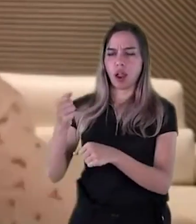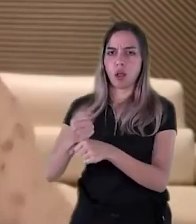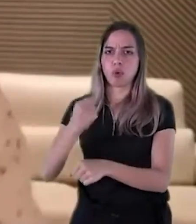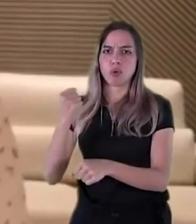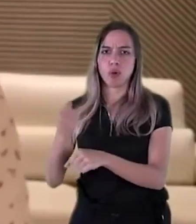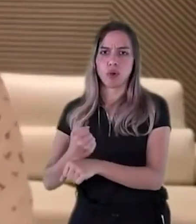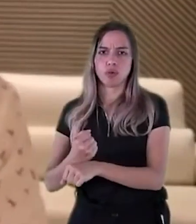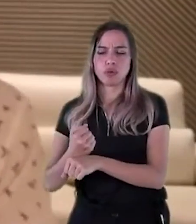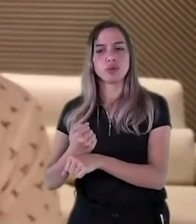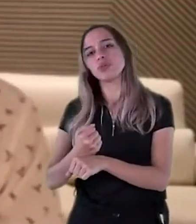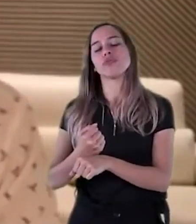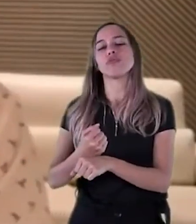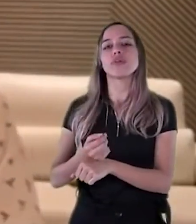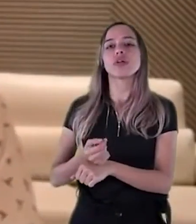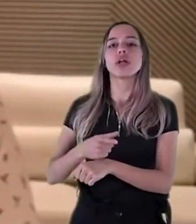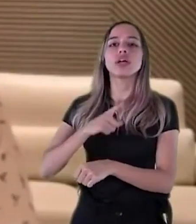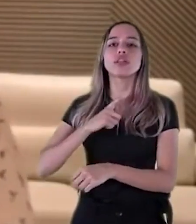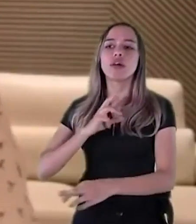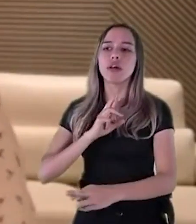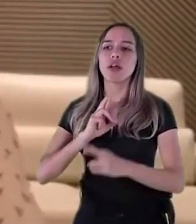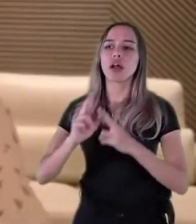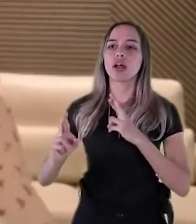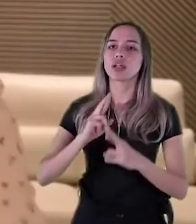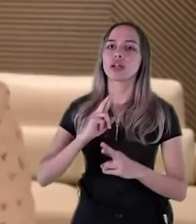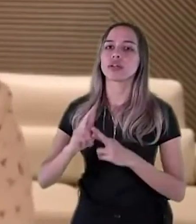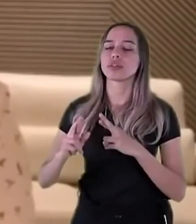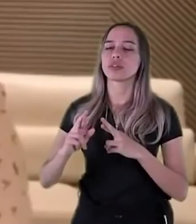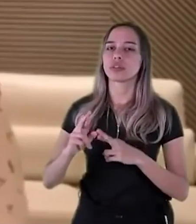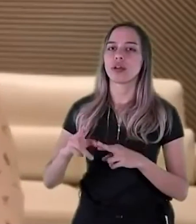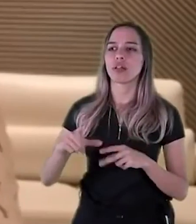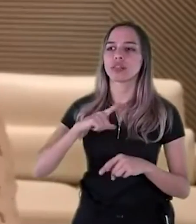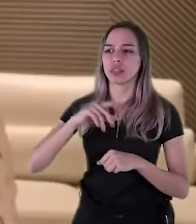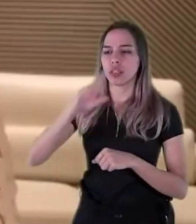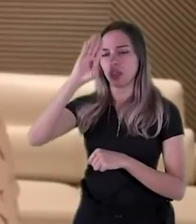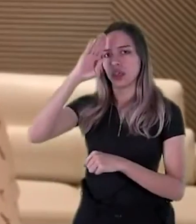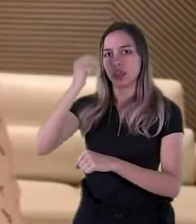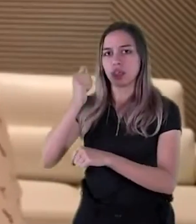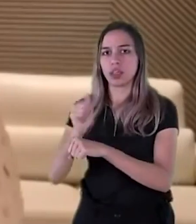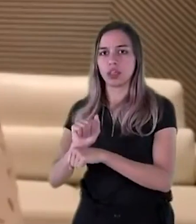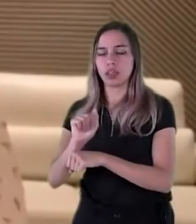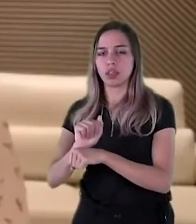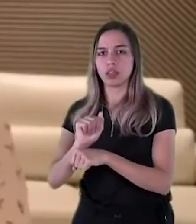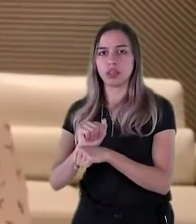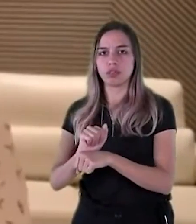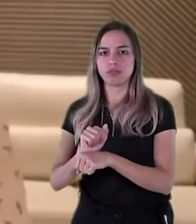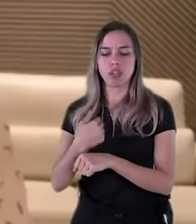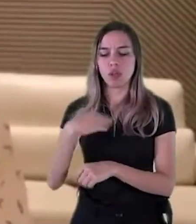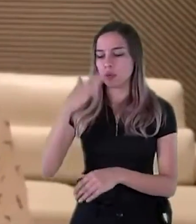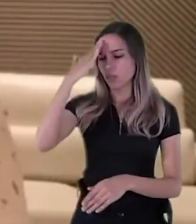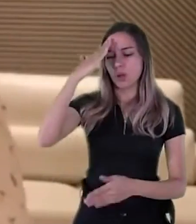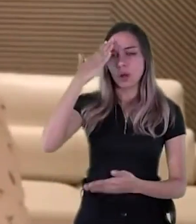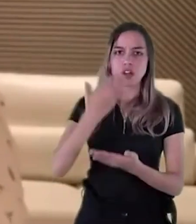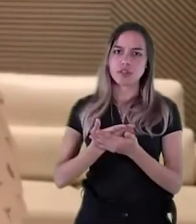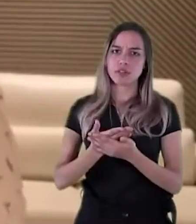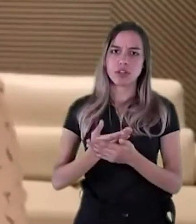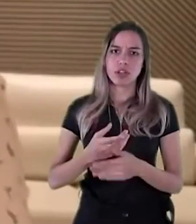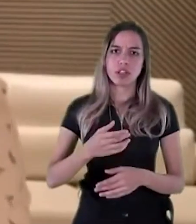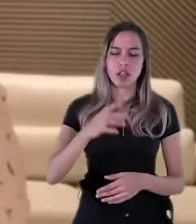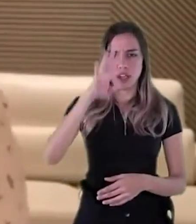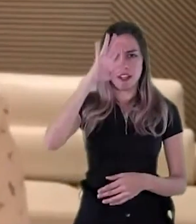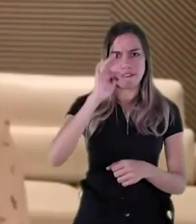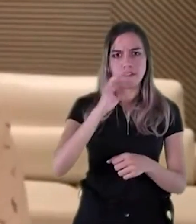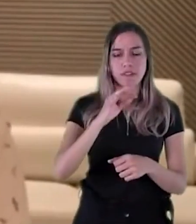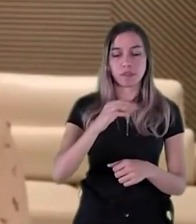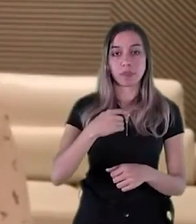maneira legal na relação. Então, hoje, eu acredito que não esteja faltando fé no mundo, esteja